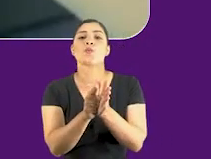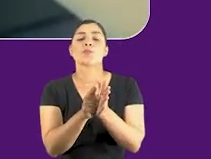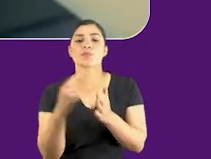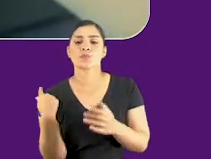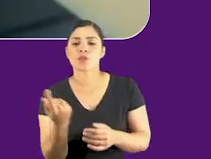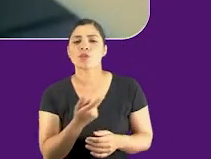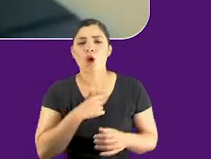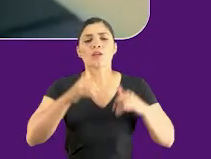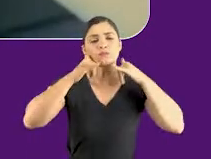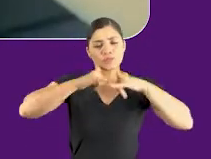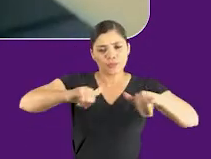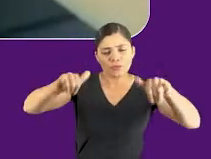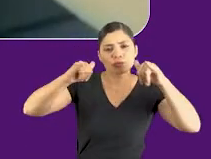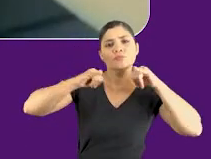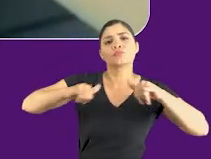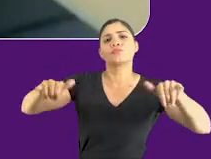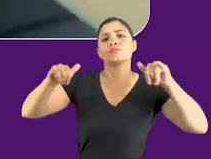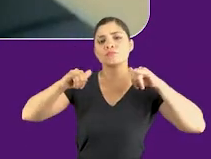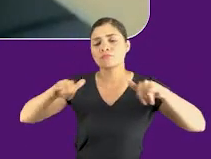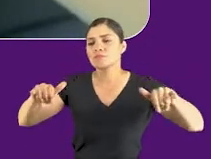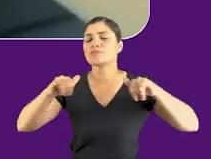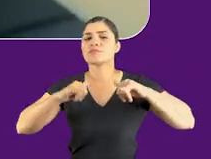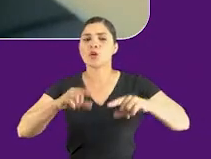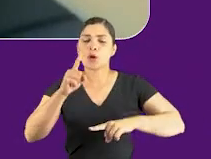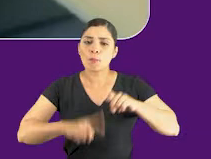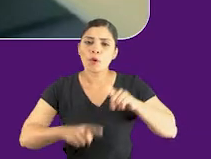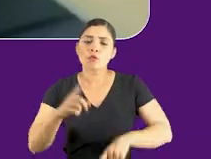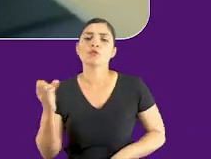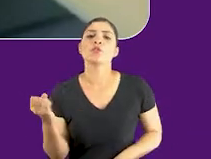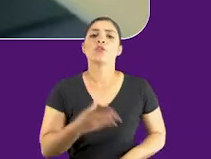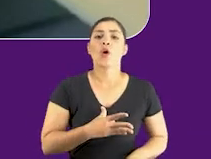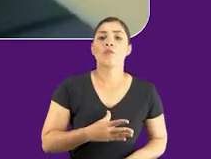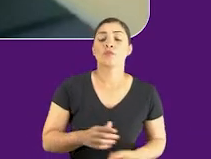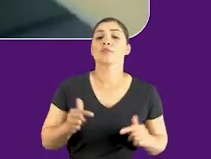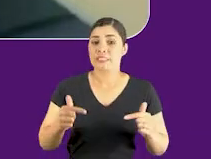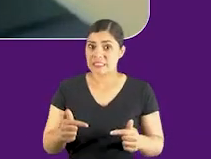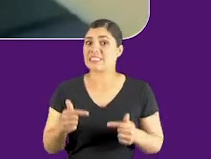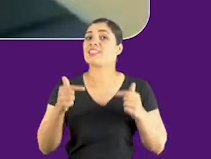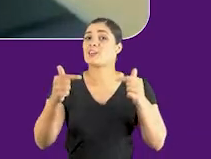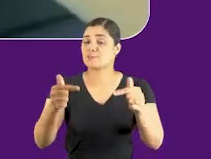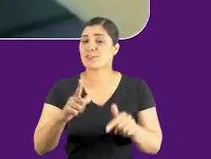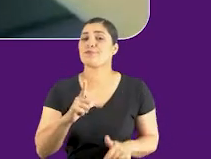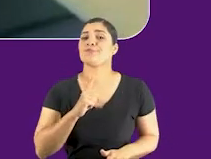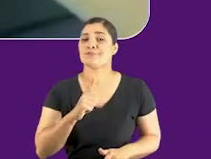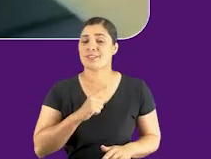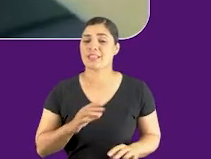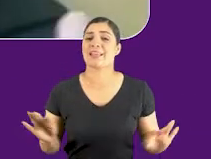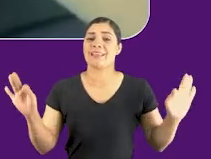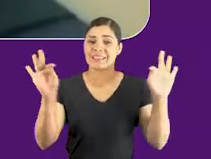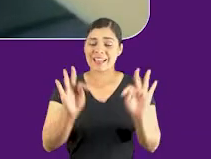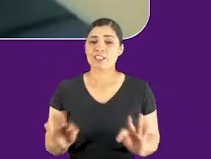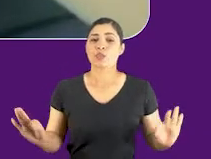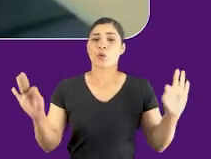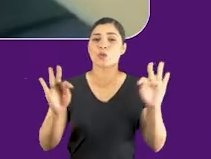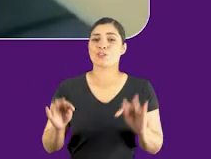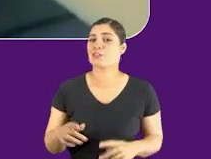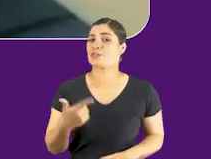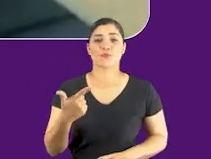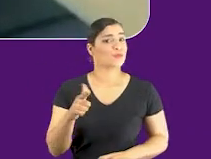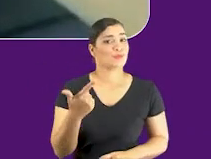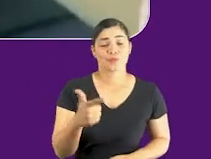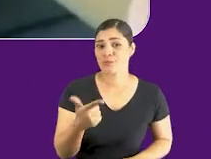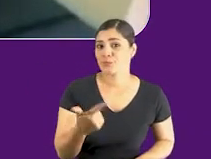comunicar isso e a falar de tudo que nossa com todos os desafios sabendo que tem tecnologia que ainda não existe